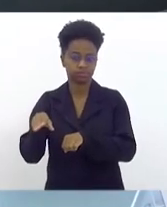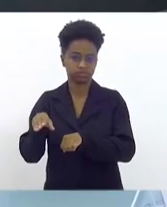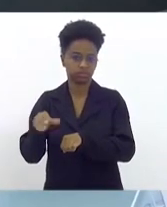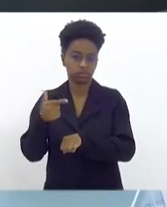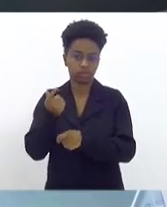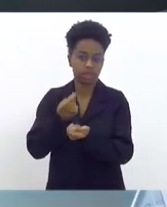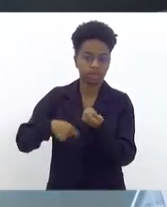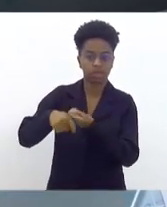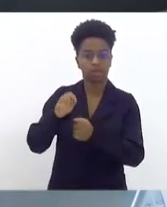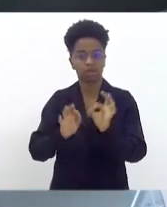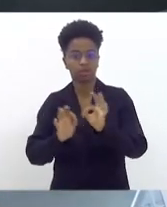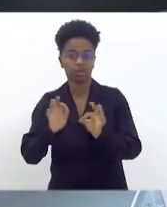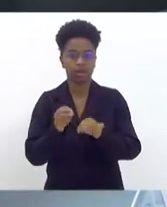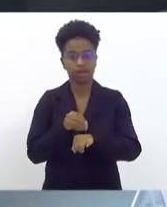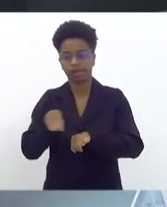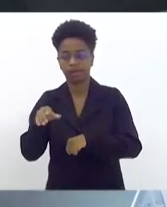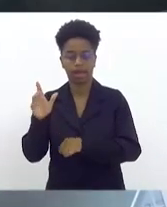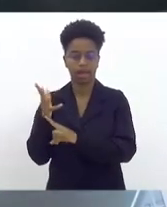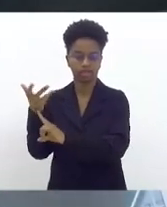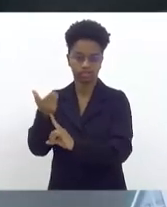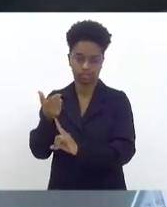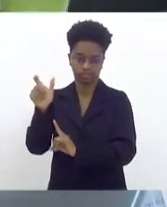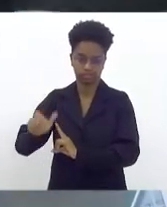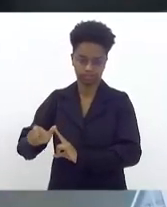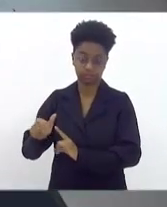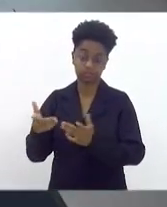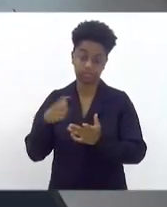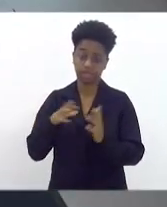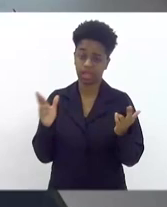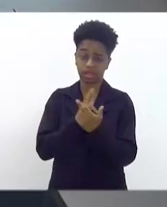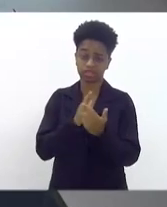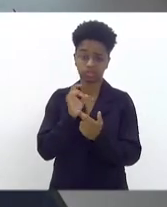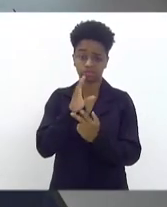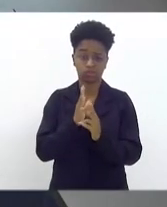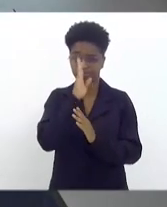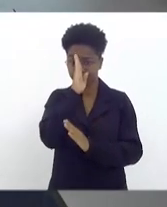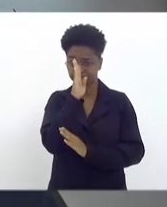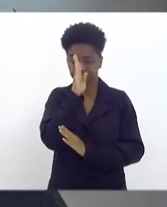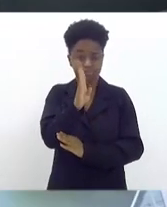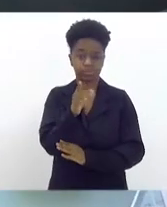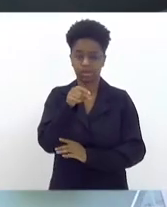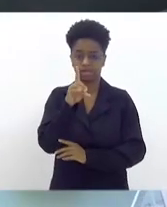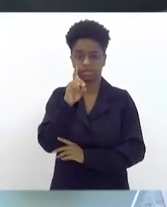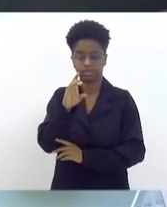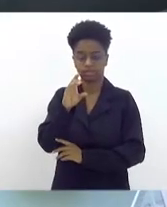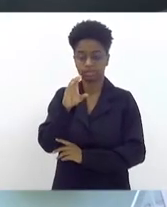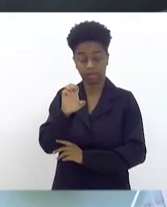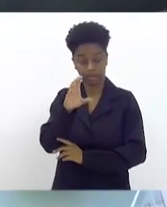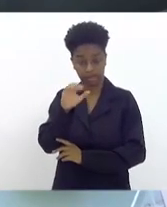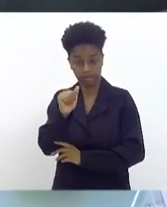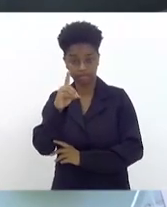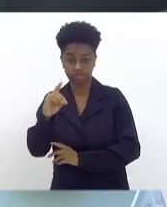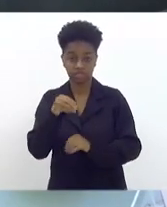com relação aos artistas. É uma relação unilateral do ECAD, ele repassa o que ele bem entende para